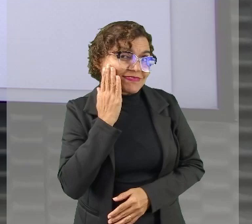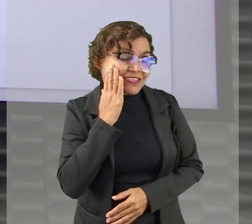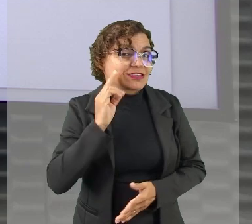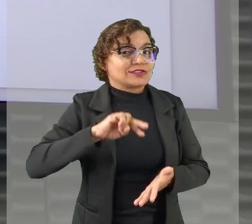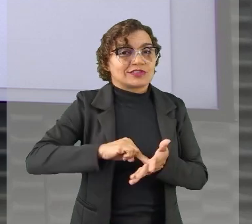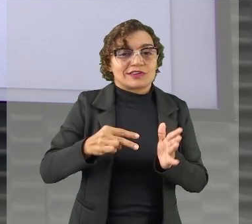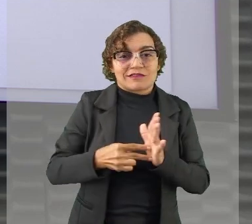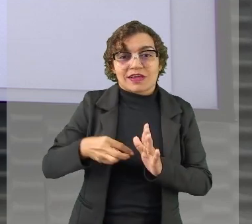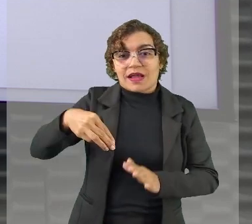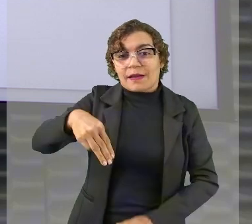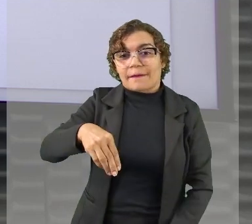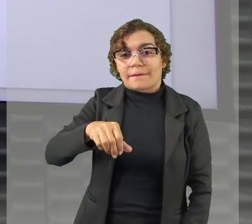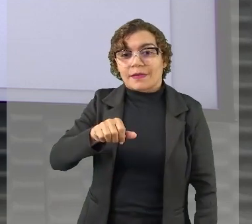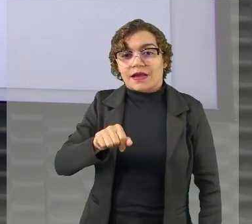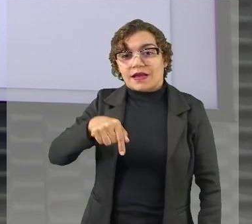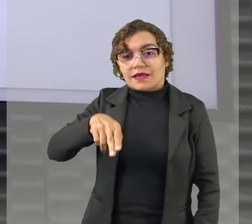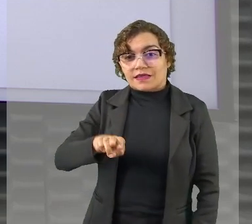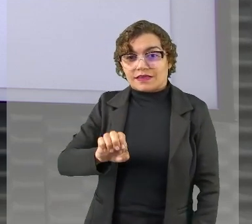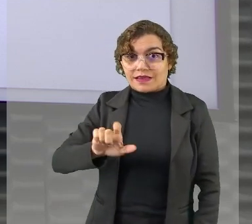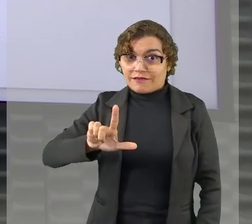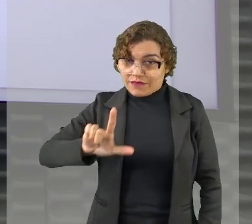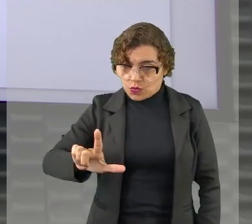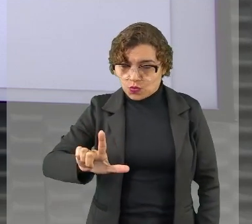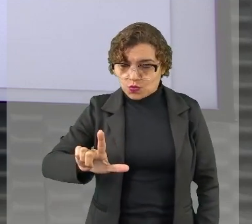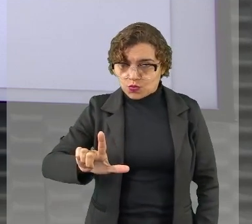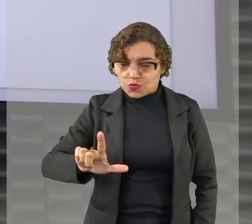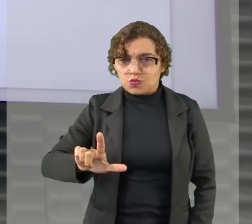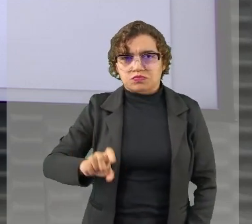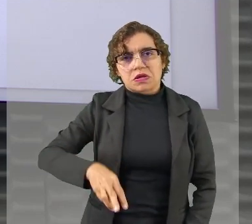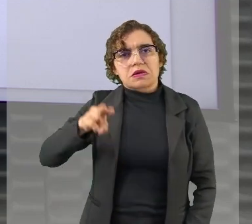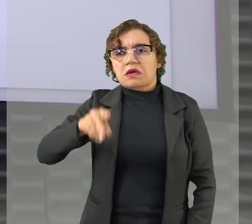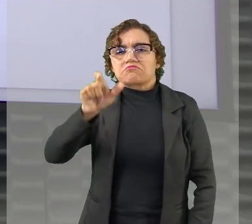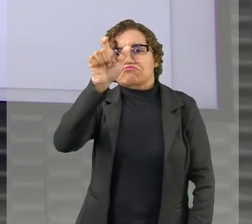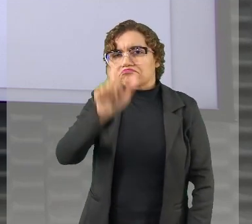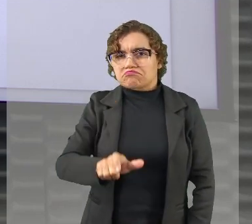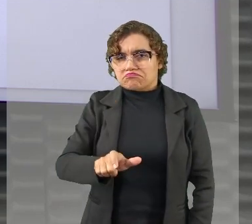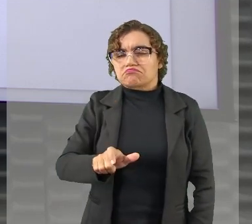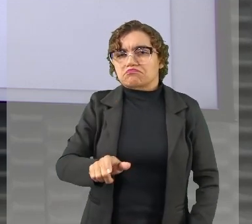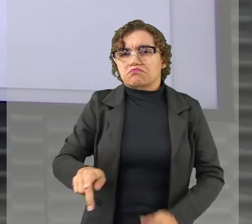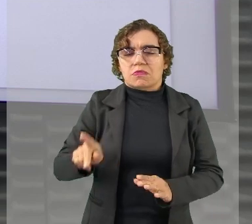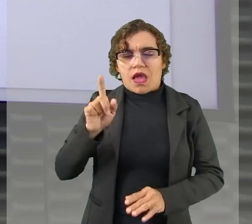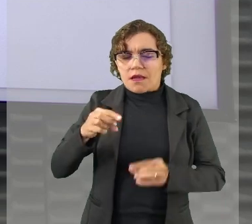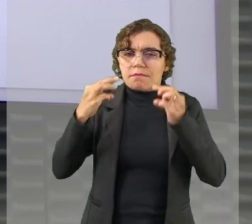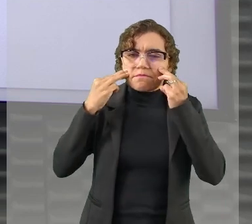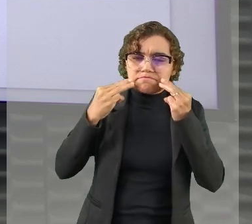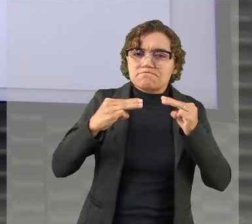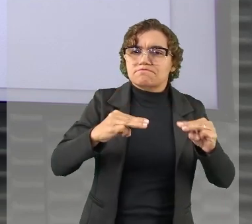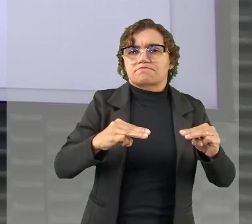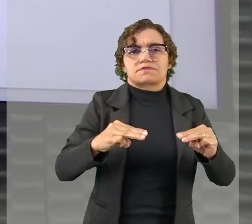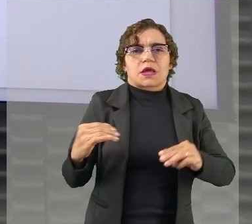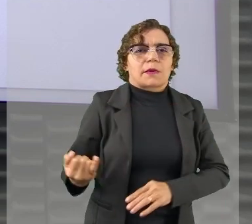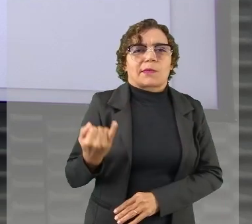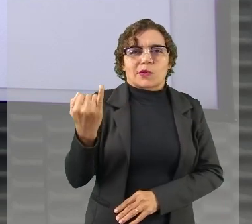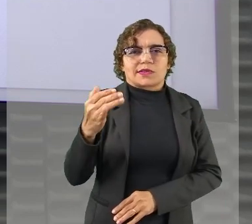esse termo, quem foi esse filósofo importante da filosofia política